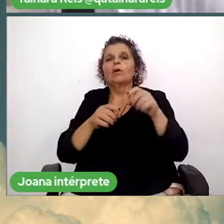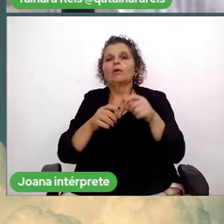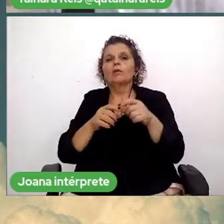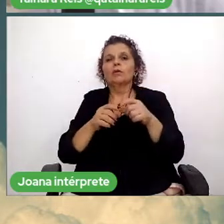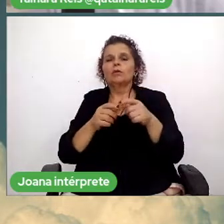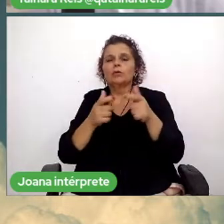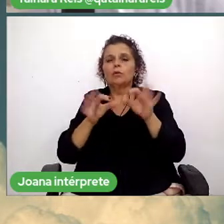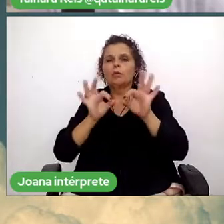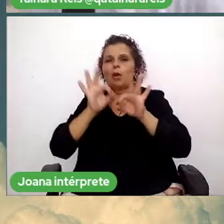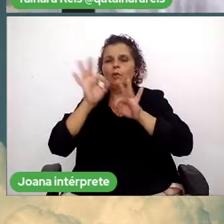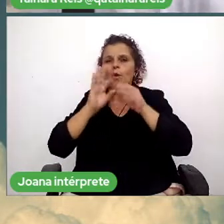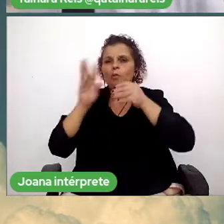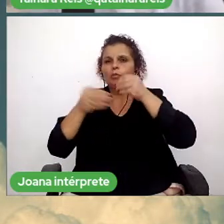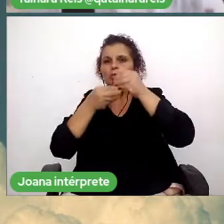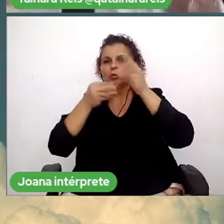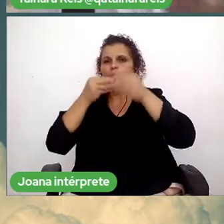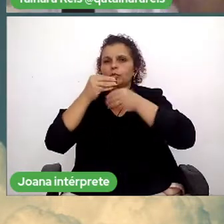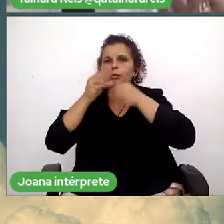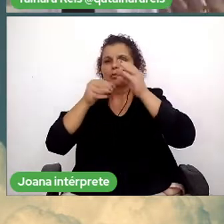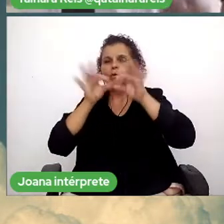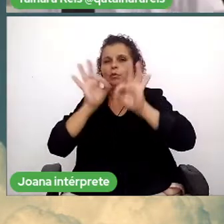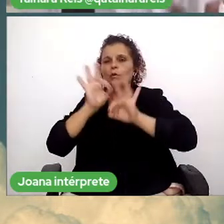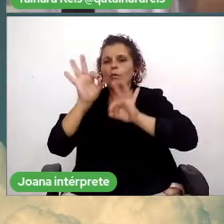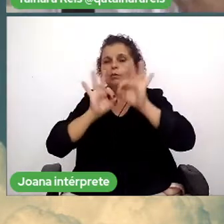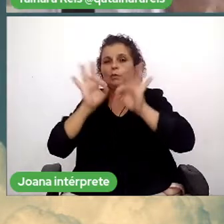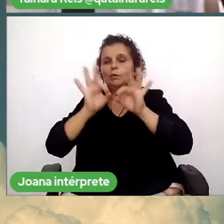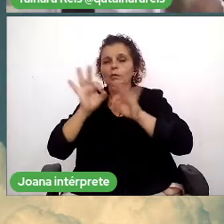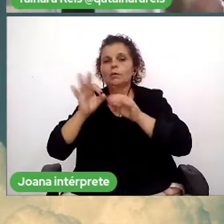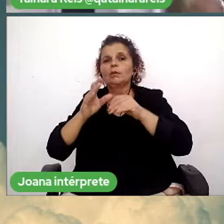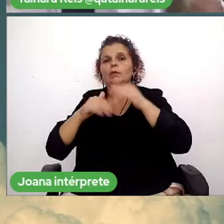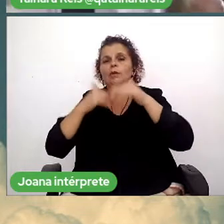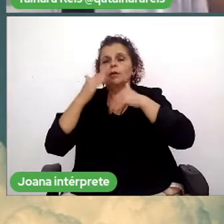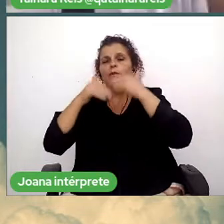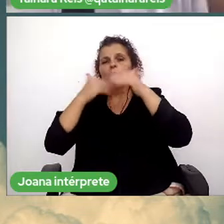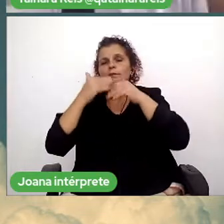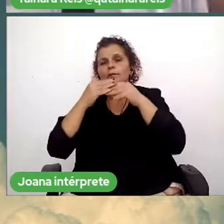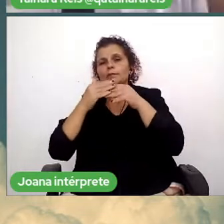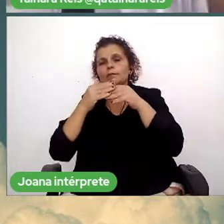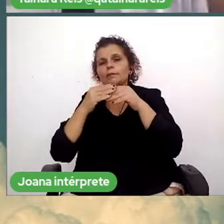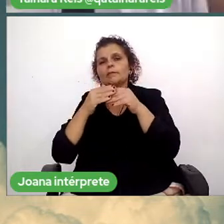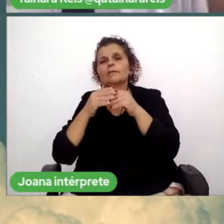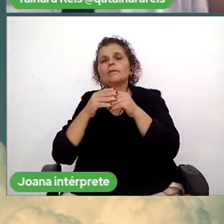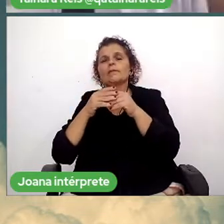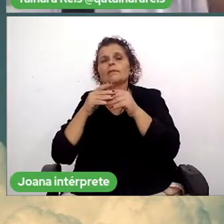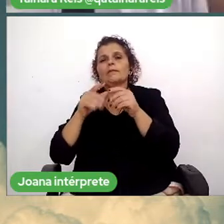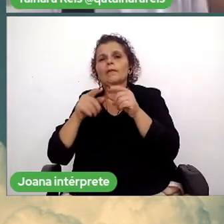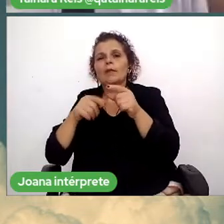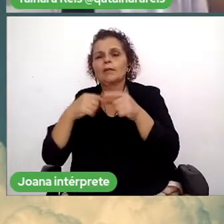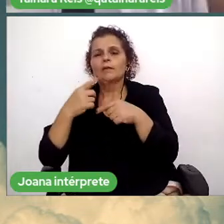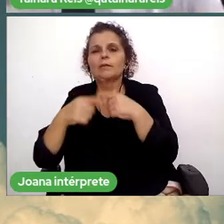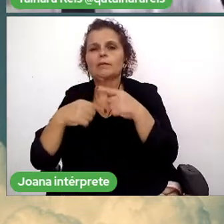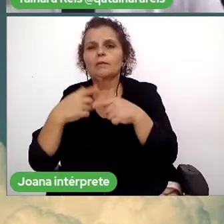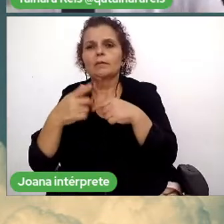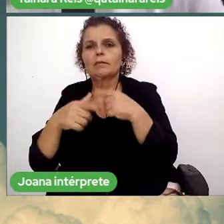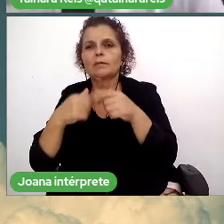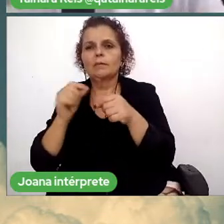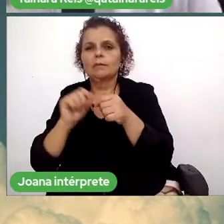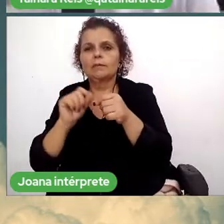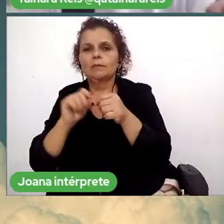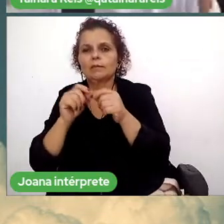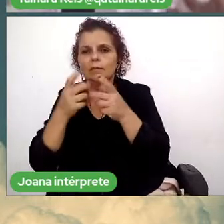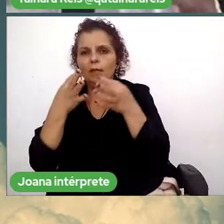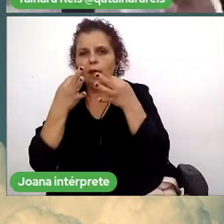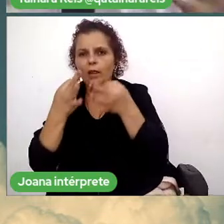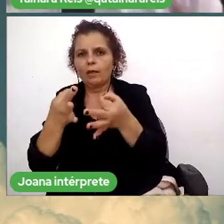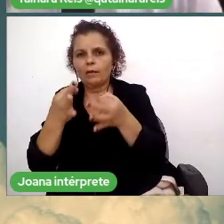sendo implementado, né? Conforme ele é implementado, desenvolvido, é gerado build, e só depois é, de fato, dada essa maior atenção aí